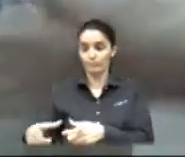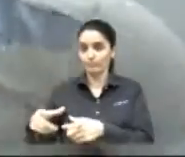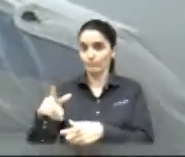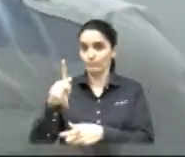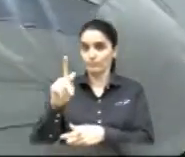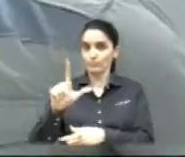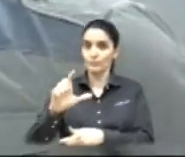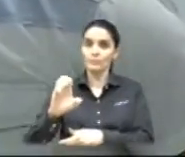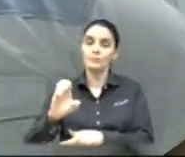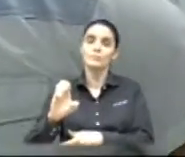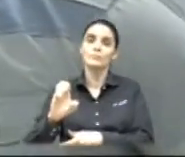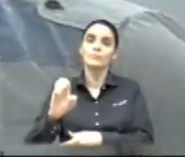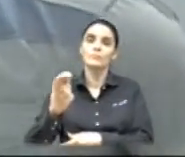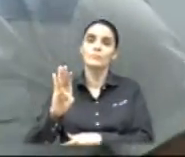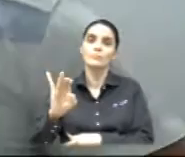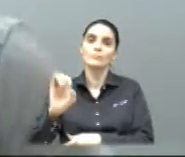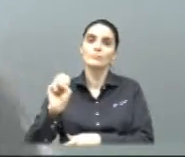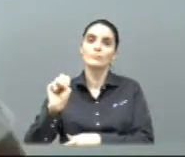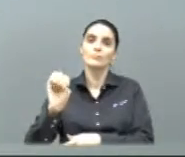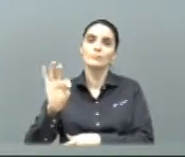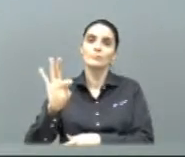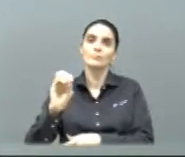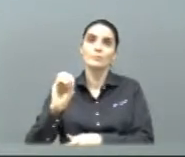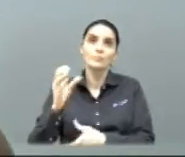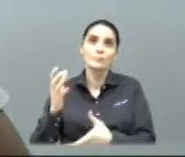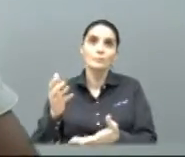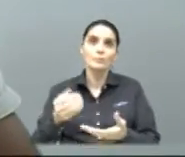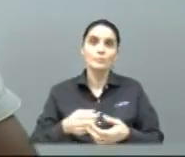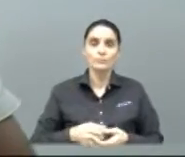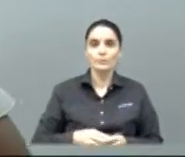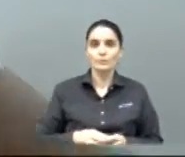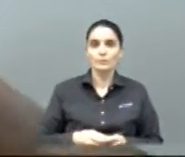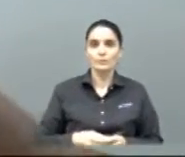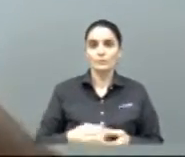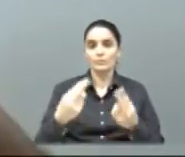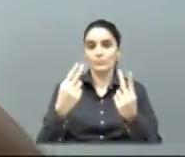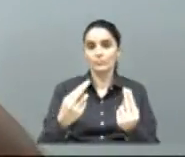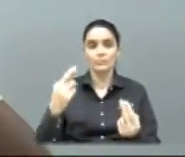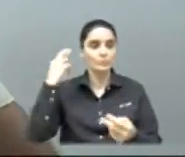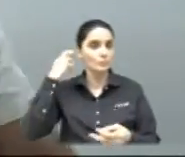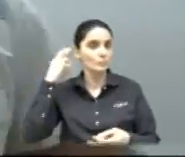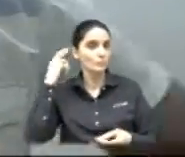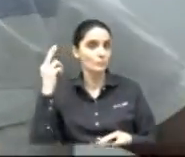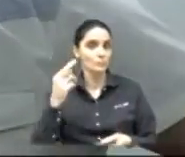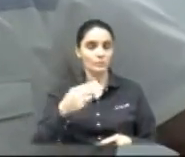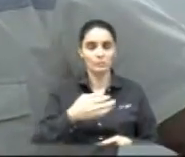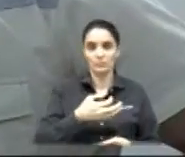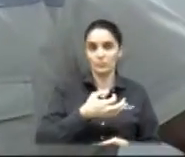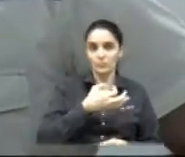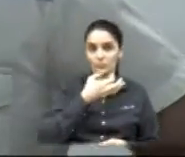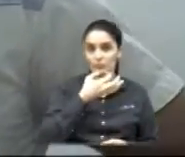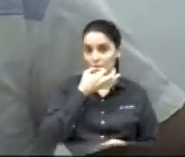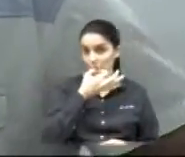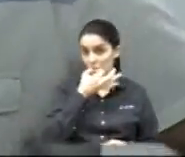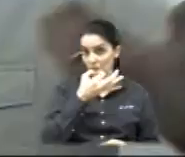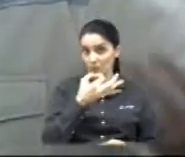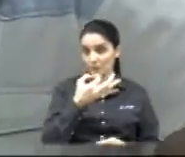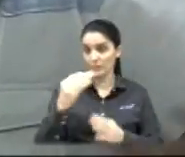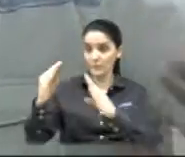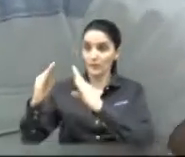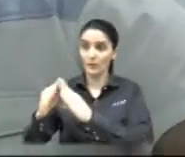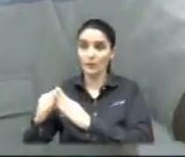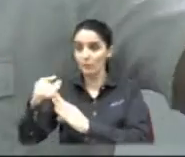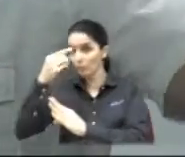como se eu quisesse decidir a dinâmica da casa do vereador Dinho, que é propriedade dele. Não posso, porque